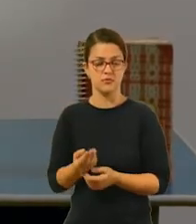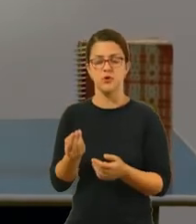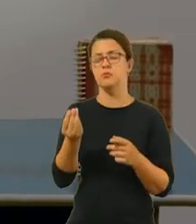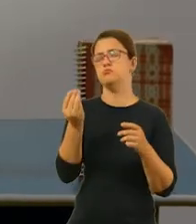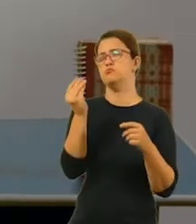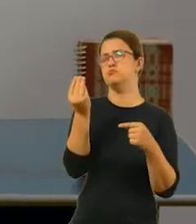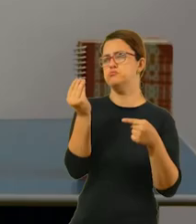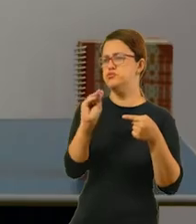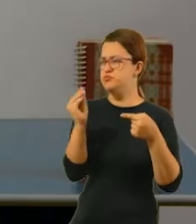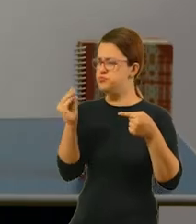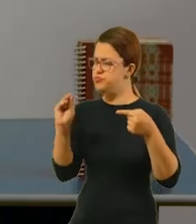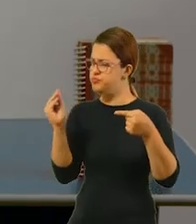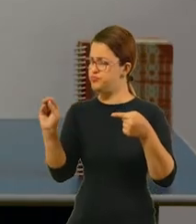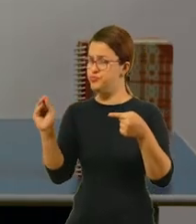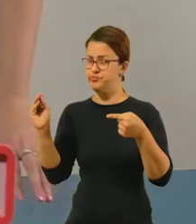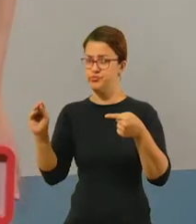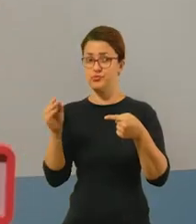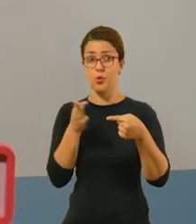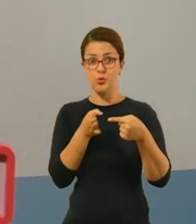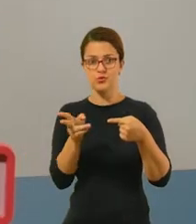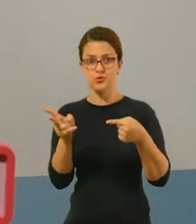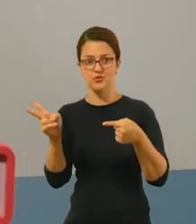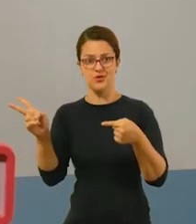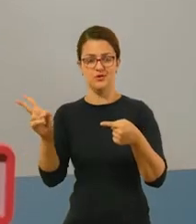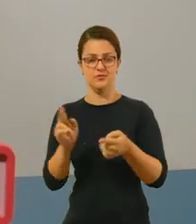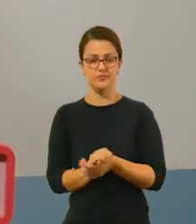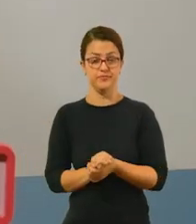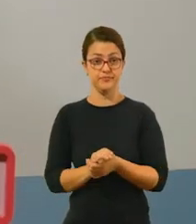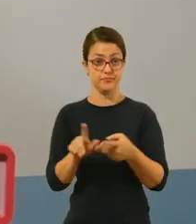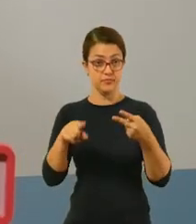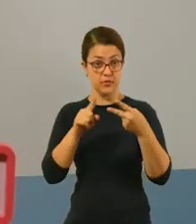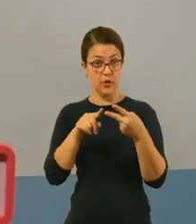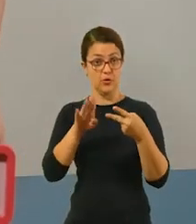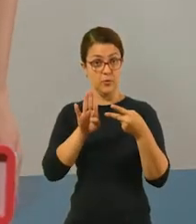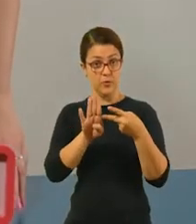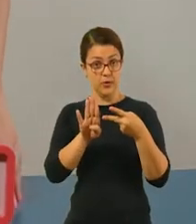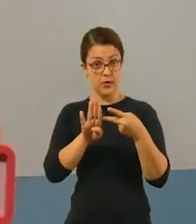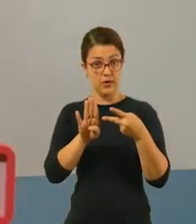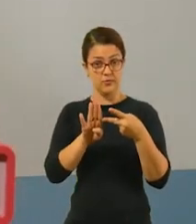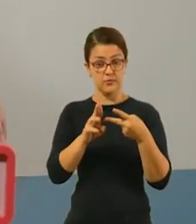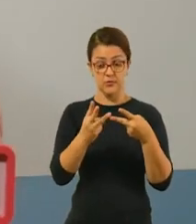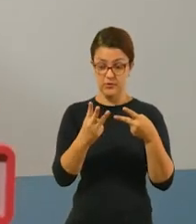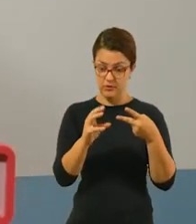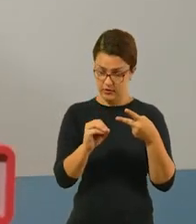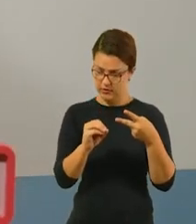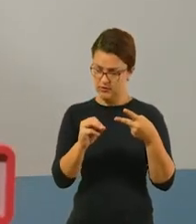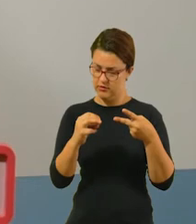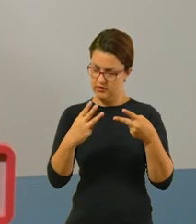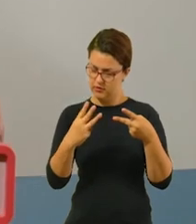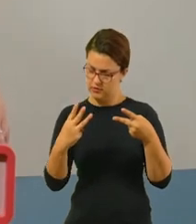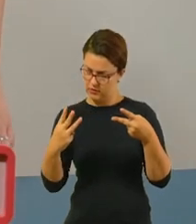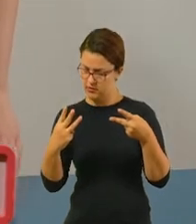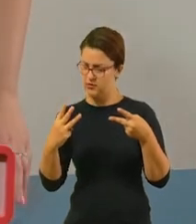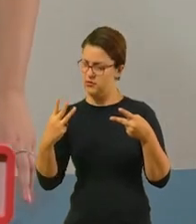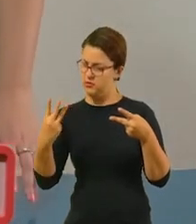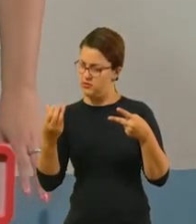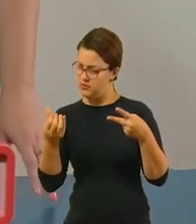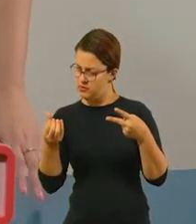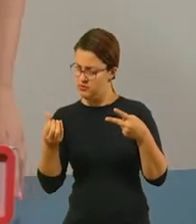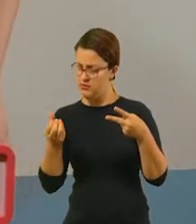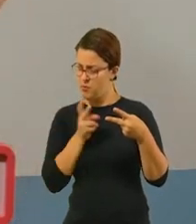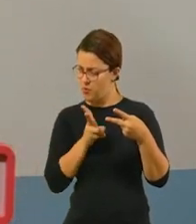você vai completando a sequência também. Agora, no B, vocês observem que está o 30, o